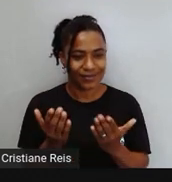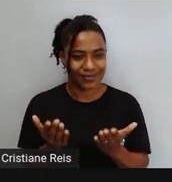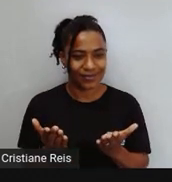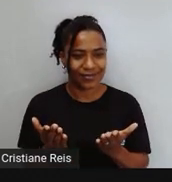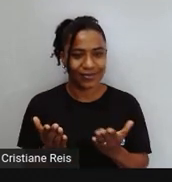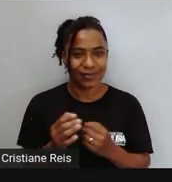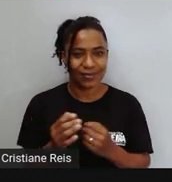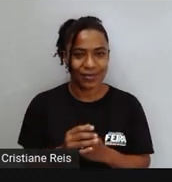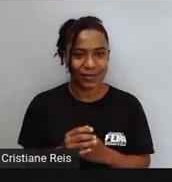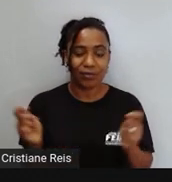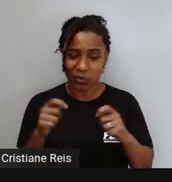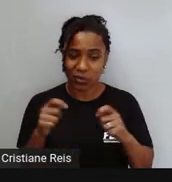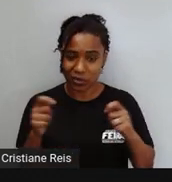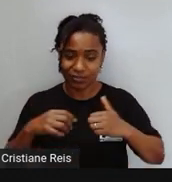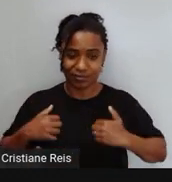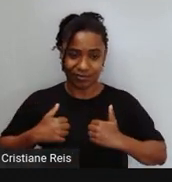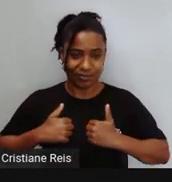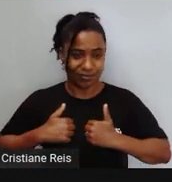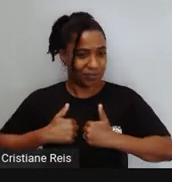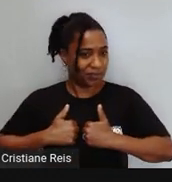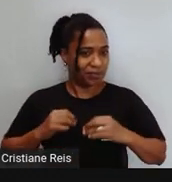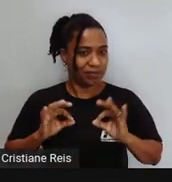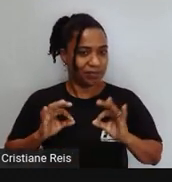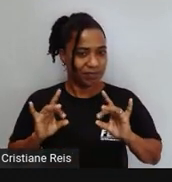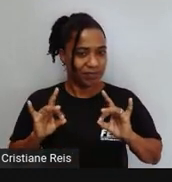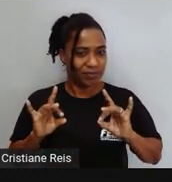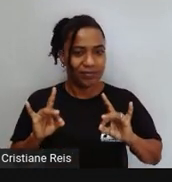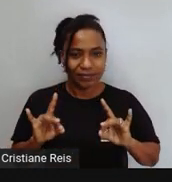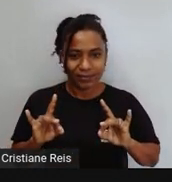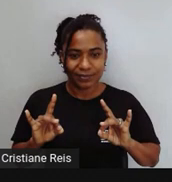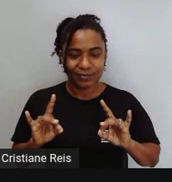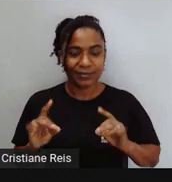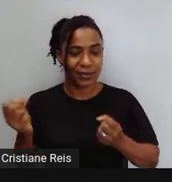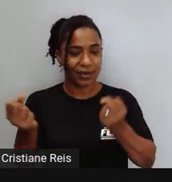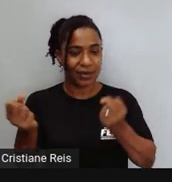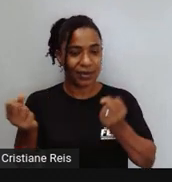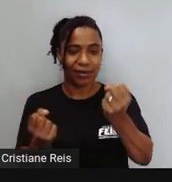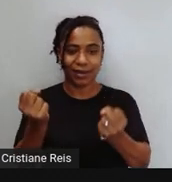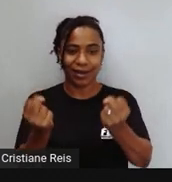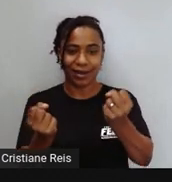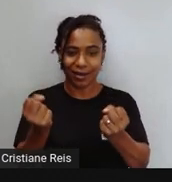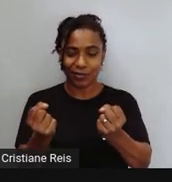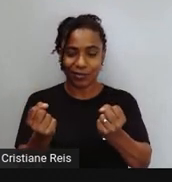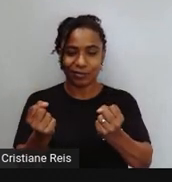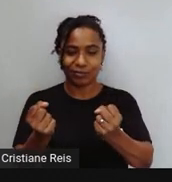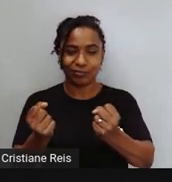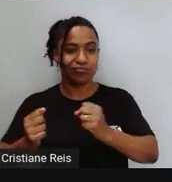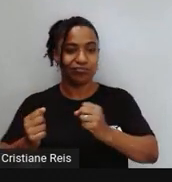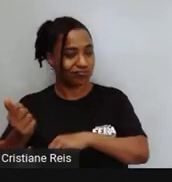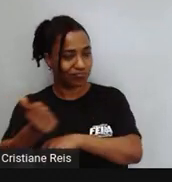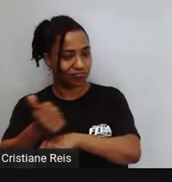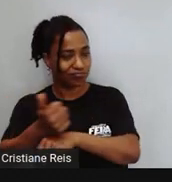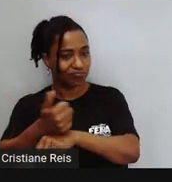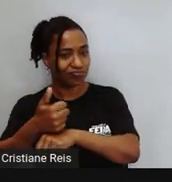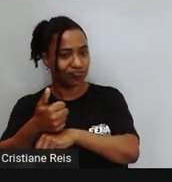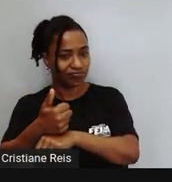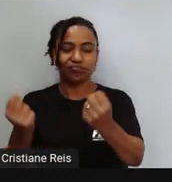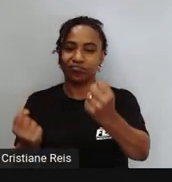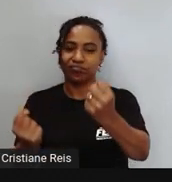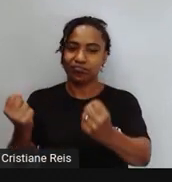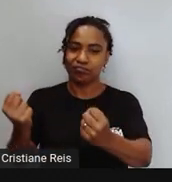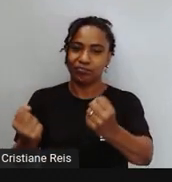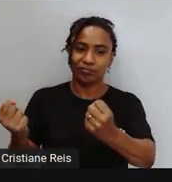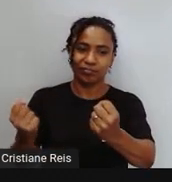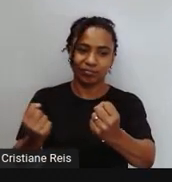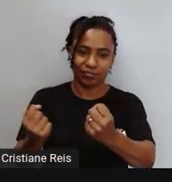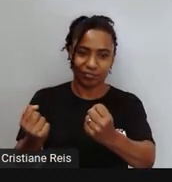ternos sob medida, carros com motoristas, fine hotels and big cigars, bons